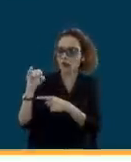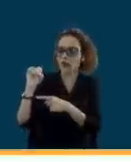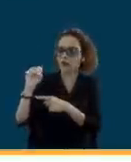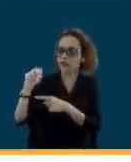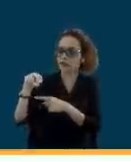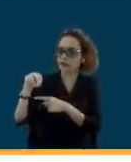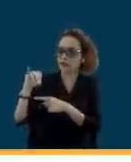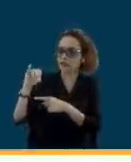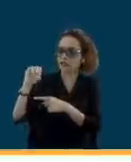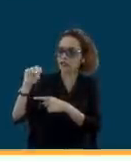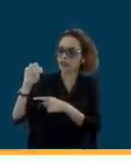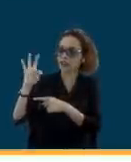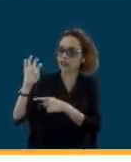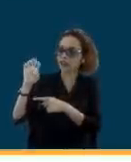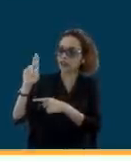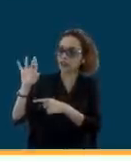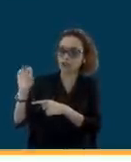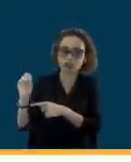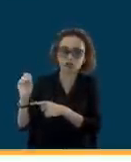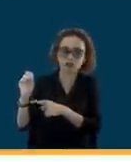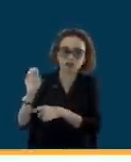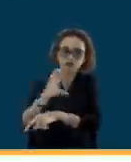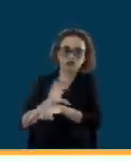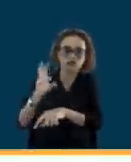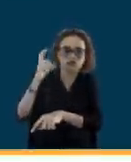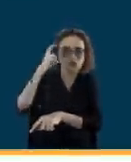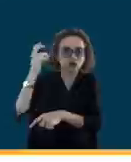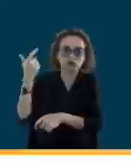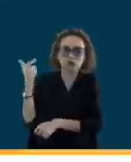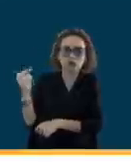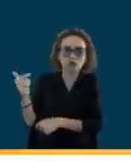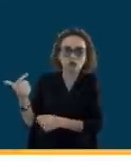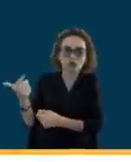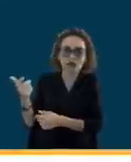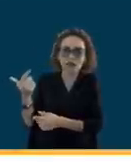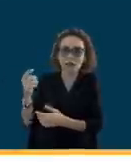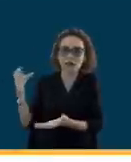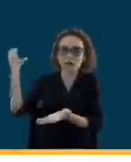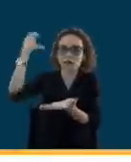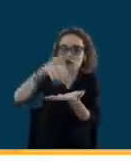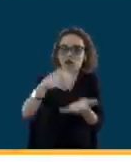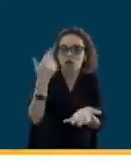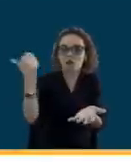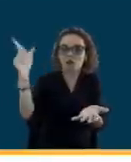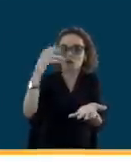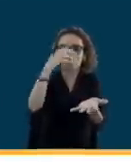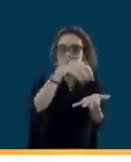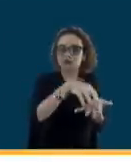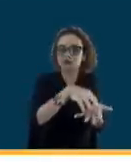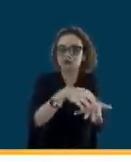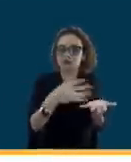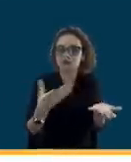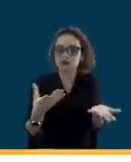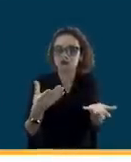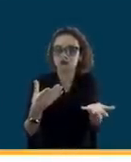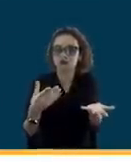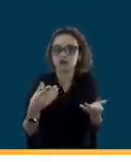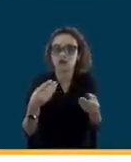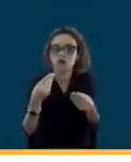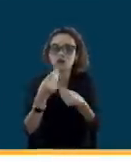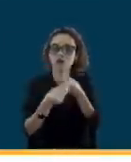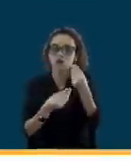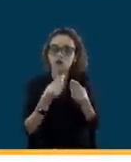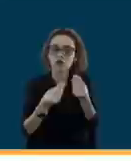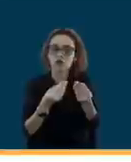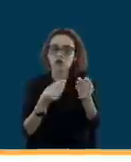o Ministério e colocar num outro setor, mas submetê-lo, como está agora, ao turismo, como, quando o